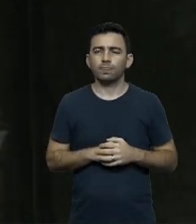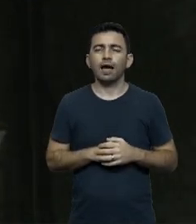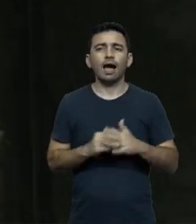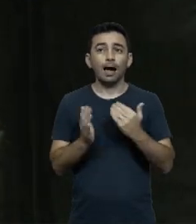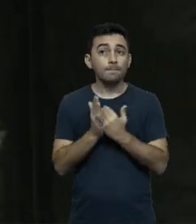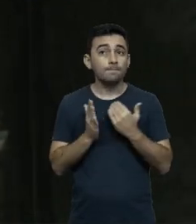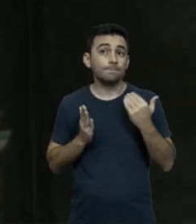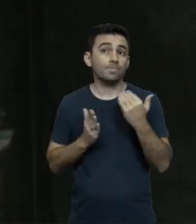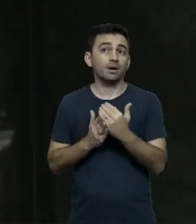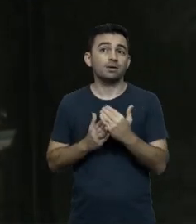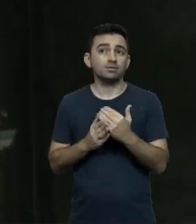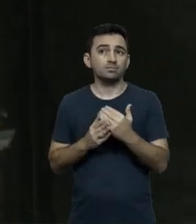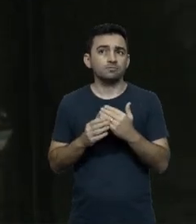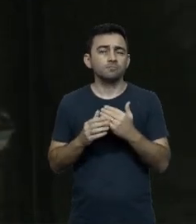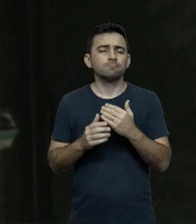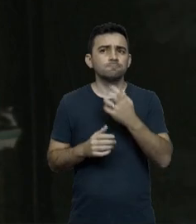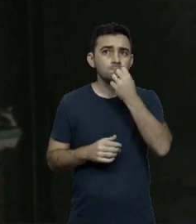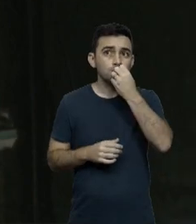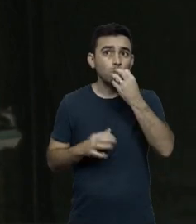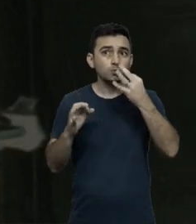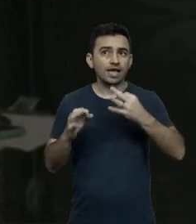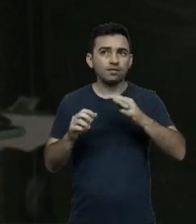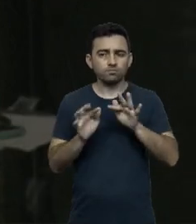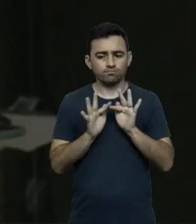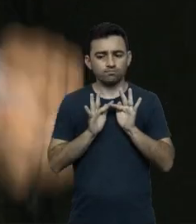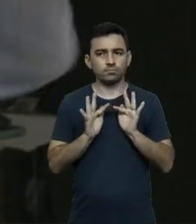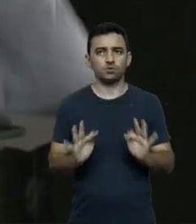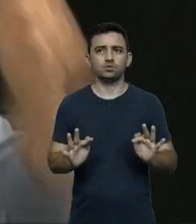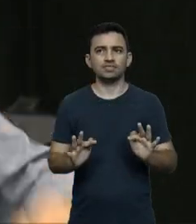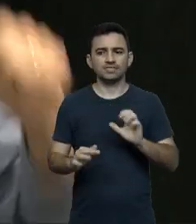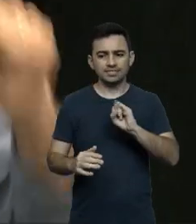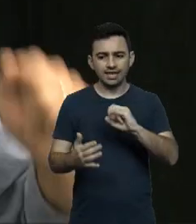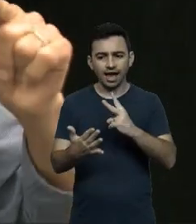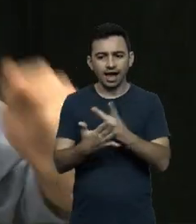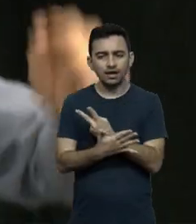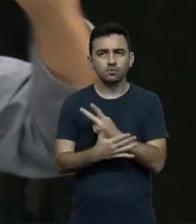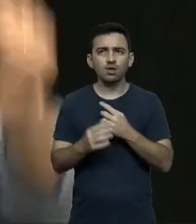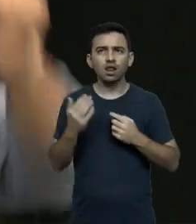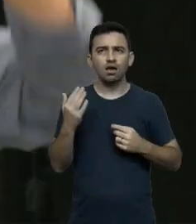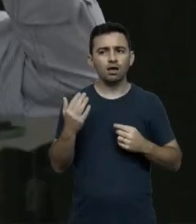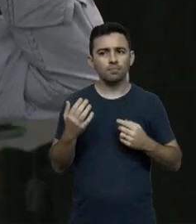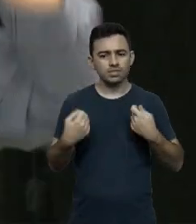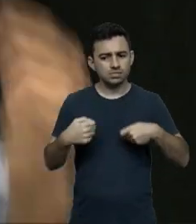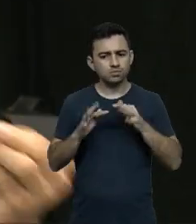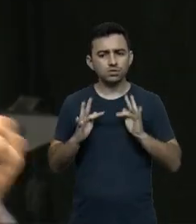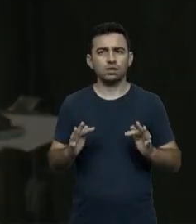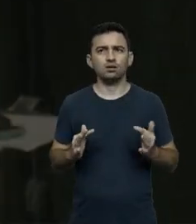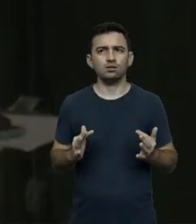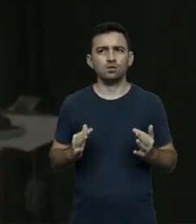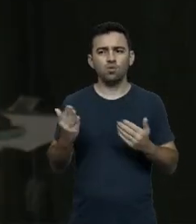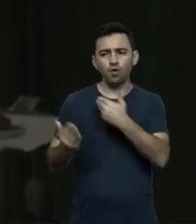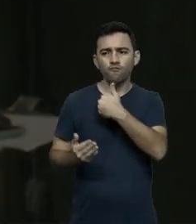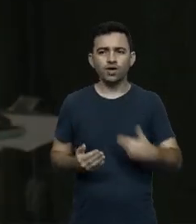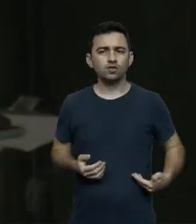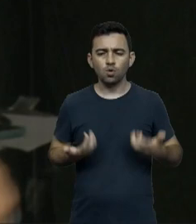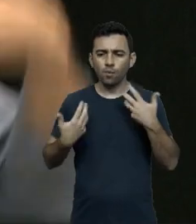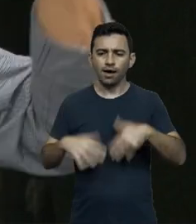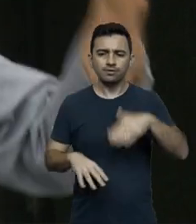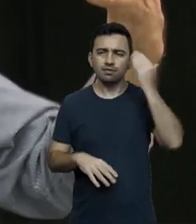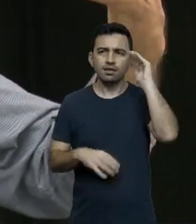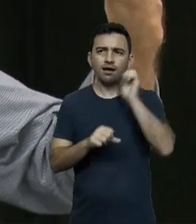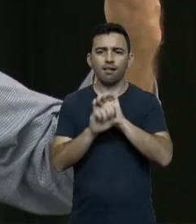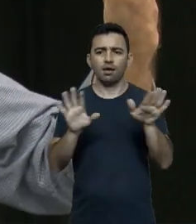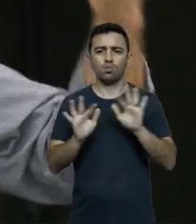maiores virtudes é humildade é saber que errou só que o governo não tá querendo compreender essa virtude